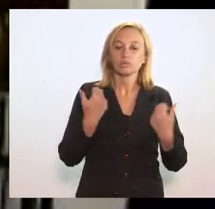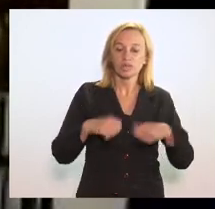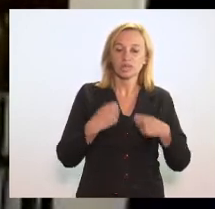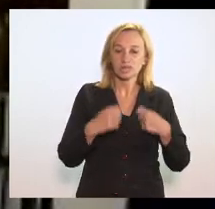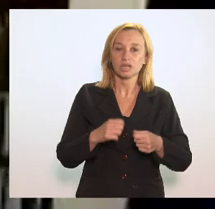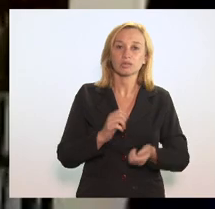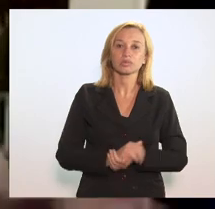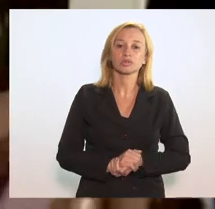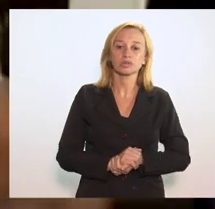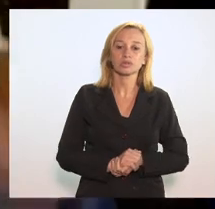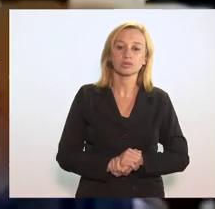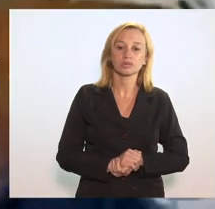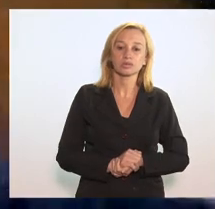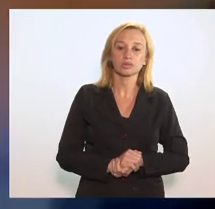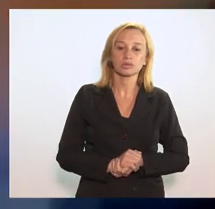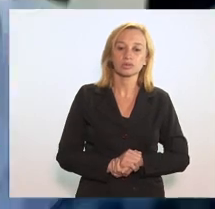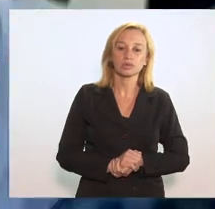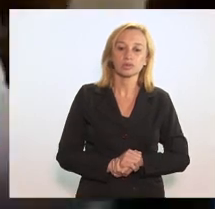poderá